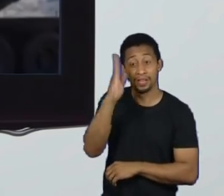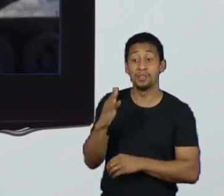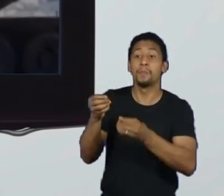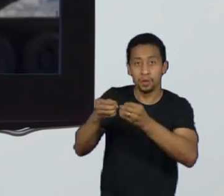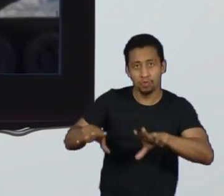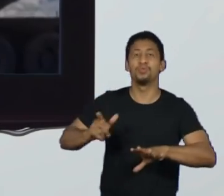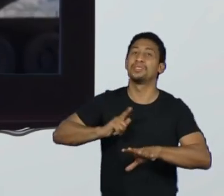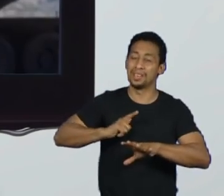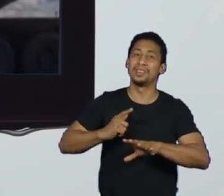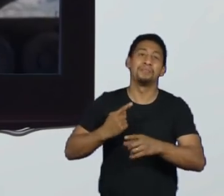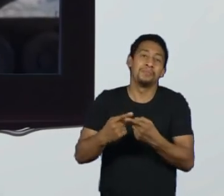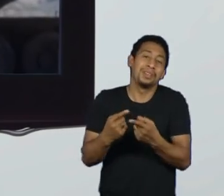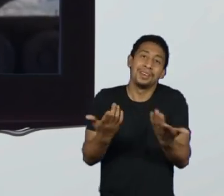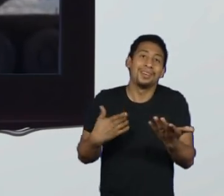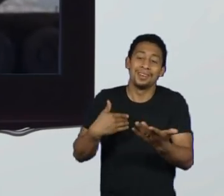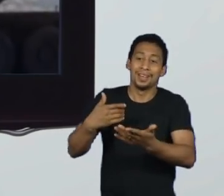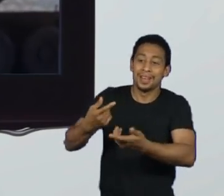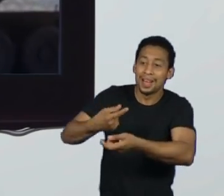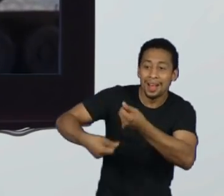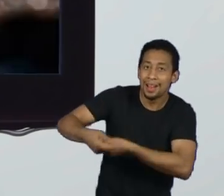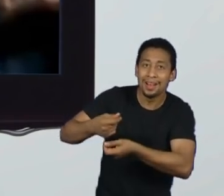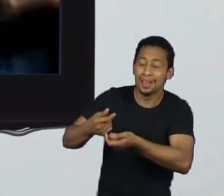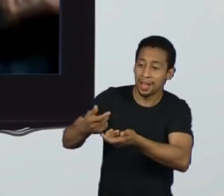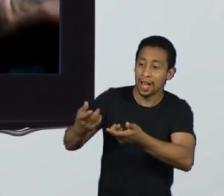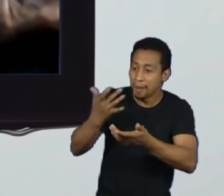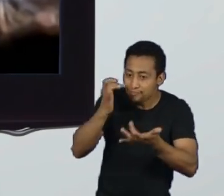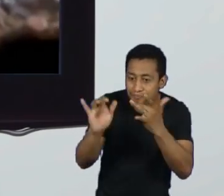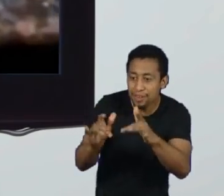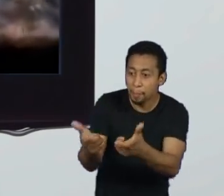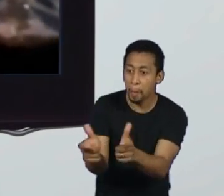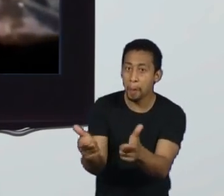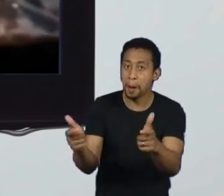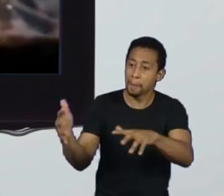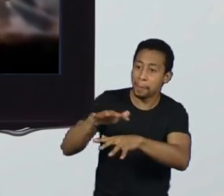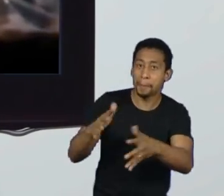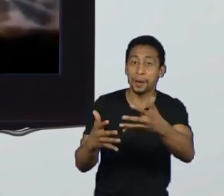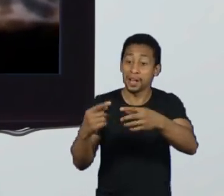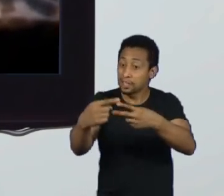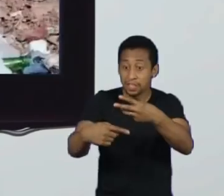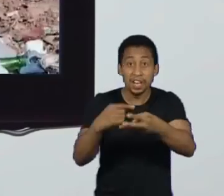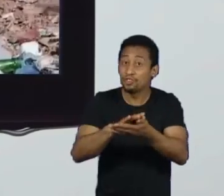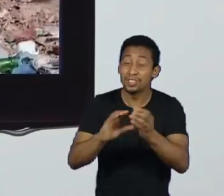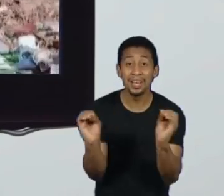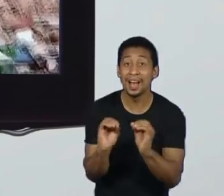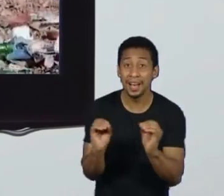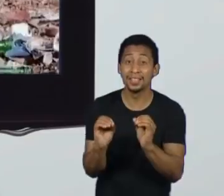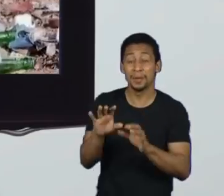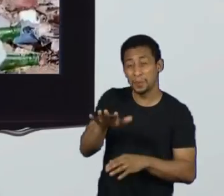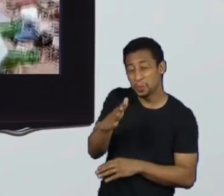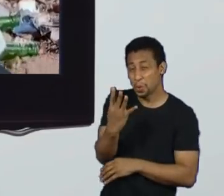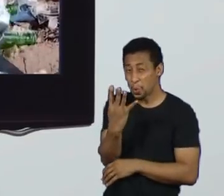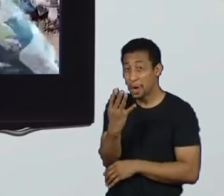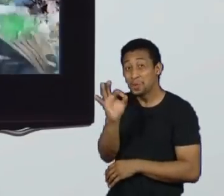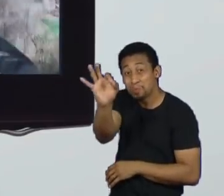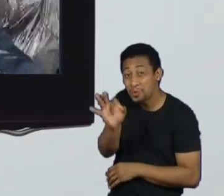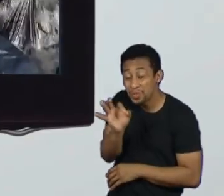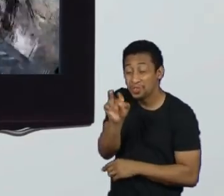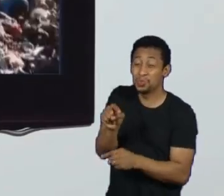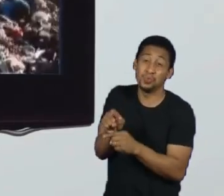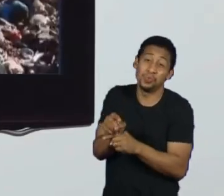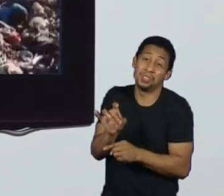da maneira correta. A taxa de reciclagem do país é estimada em apenas 4%.